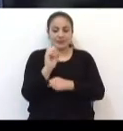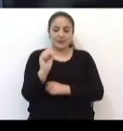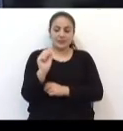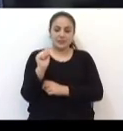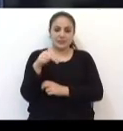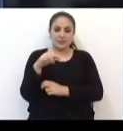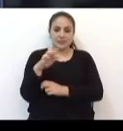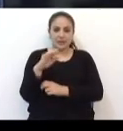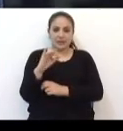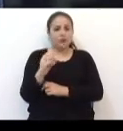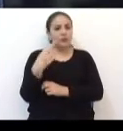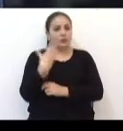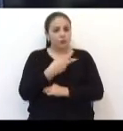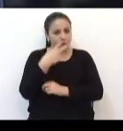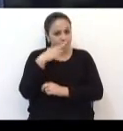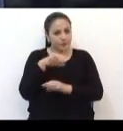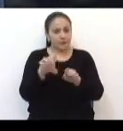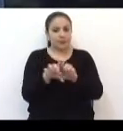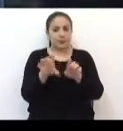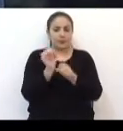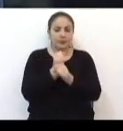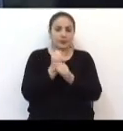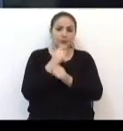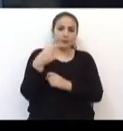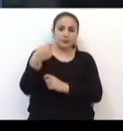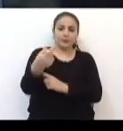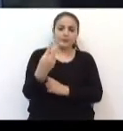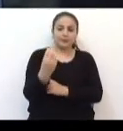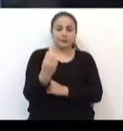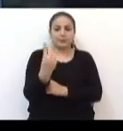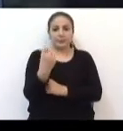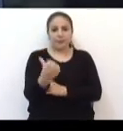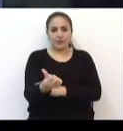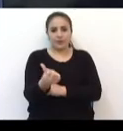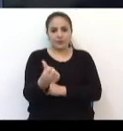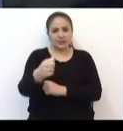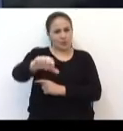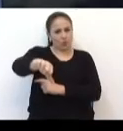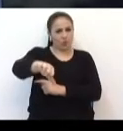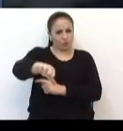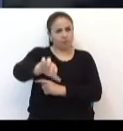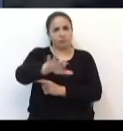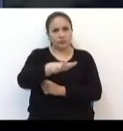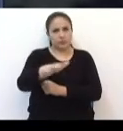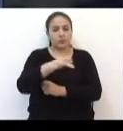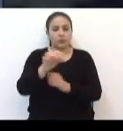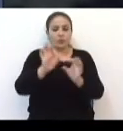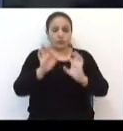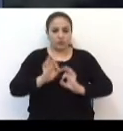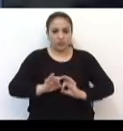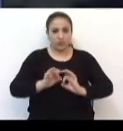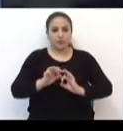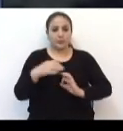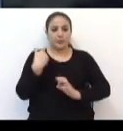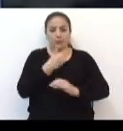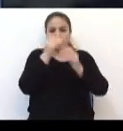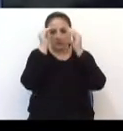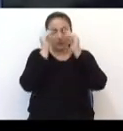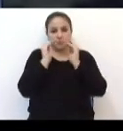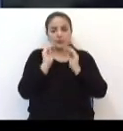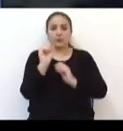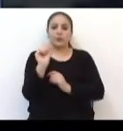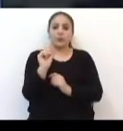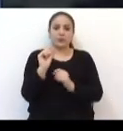e temos previsto ainda também para o ano que vem, 2019, enfim, tem um cronograma de execução para nós cumprirmos então